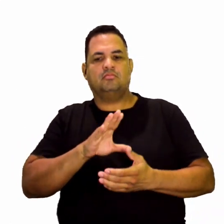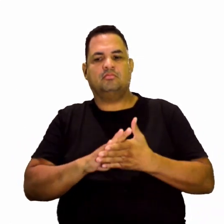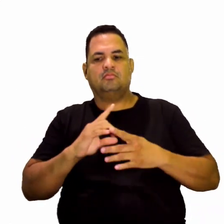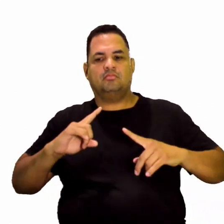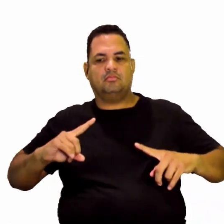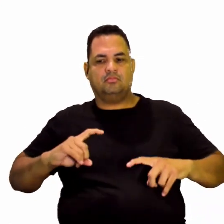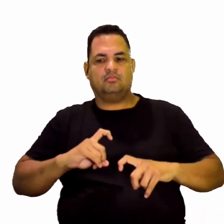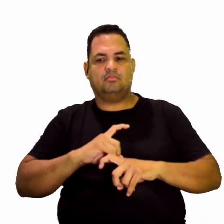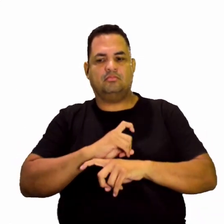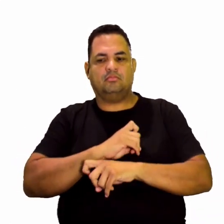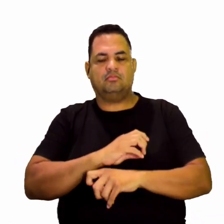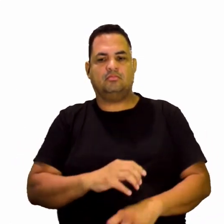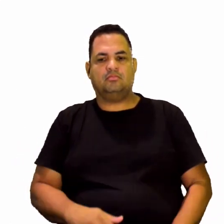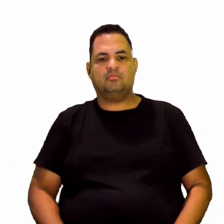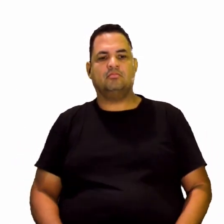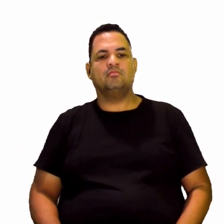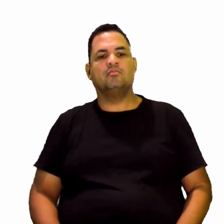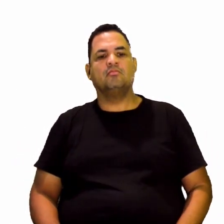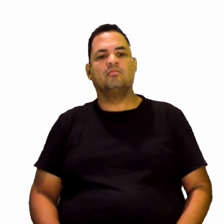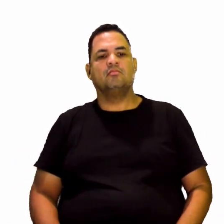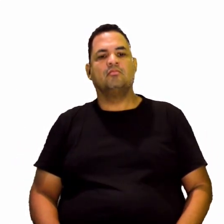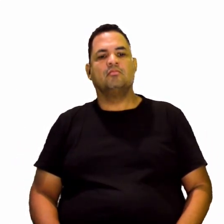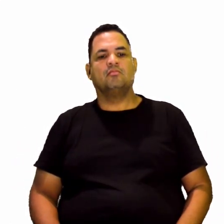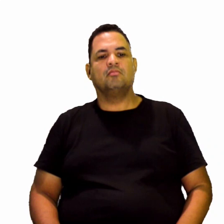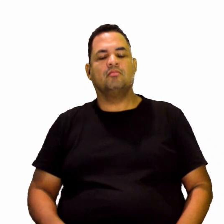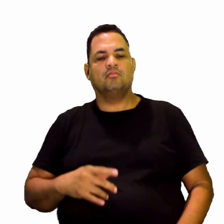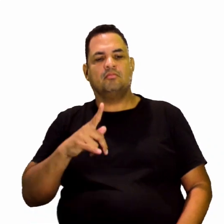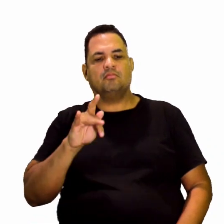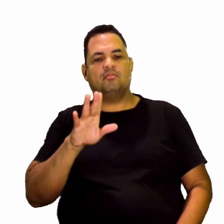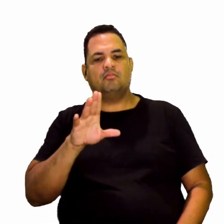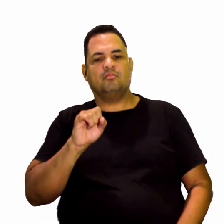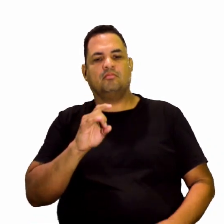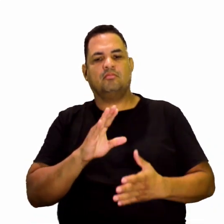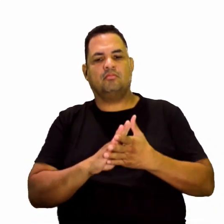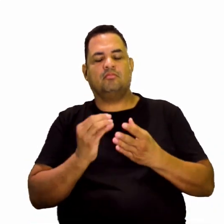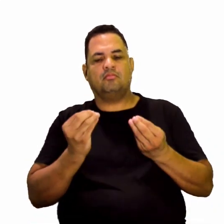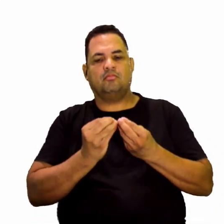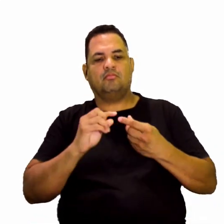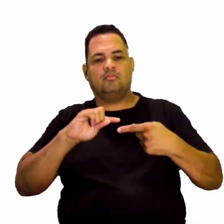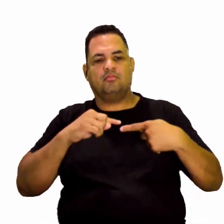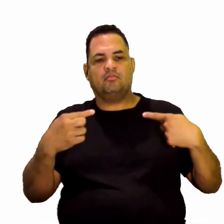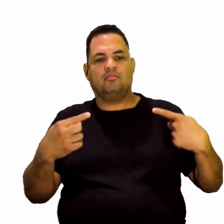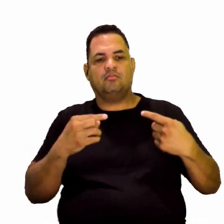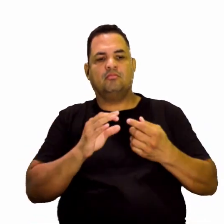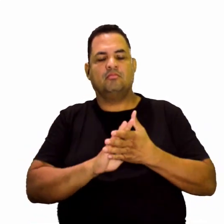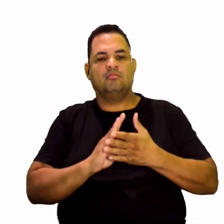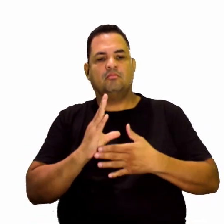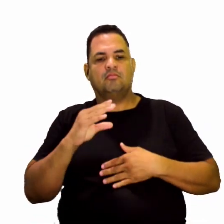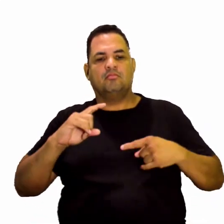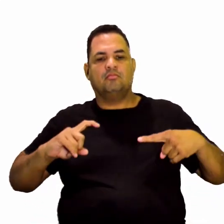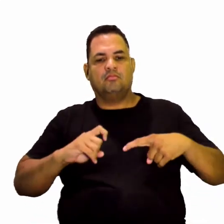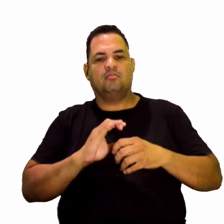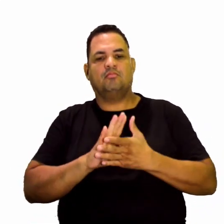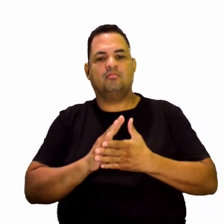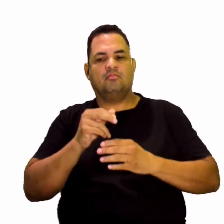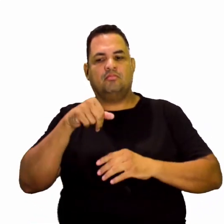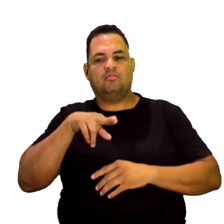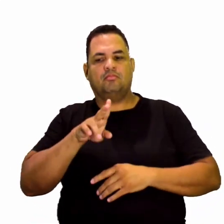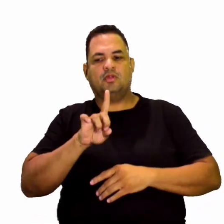nucleóide bacteriano. E. Os plasmídeos são moléculas de RNA bacteriano localizado